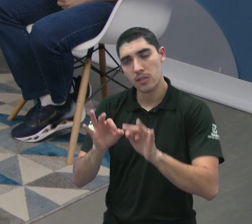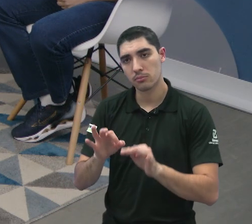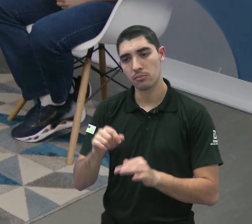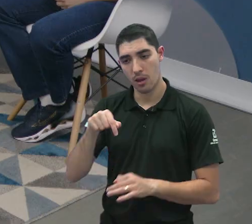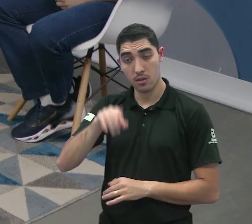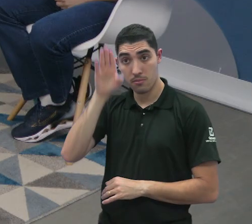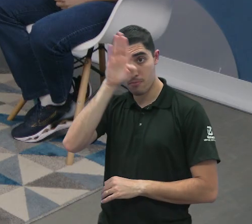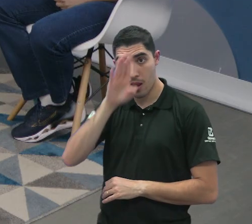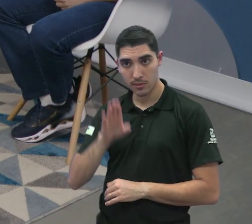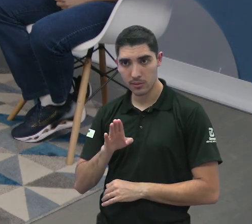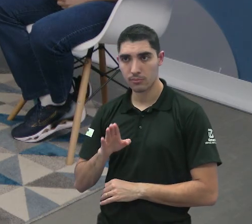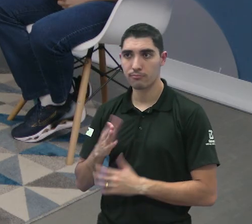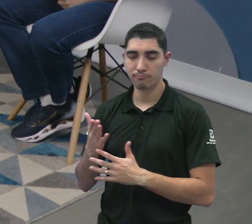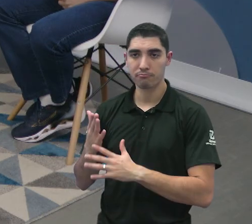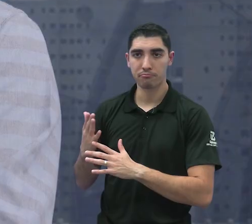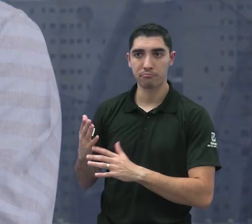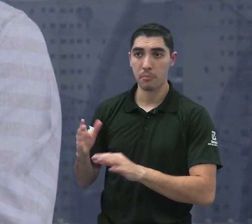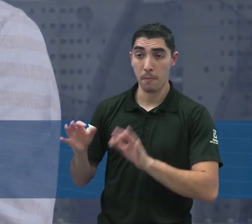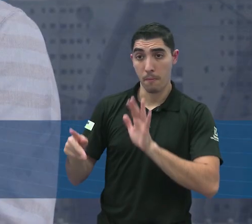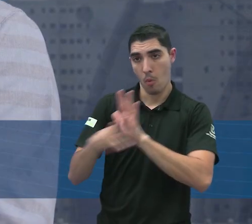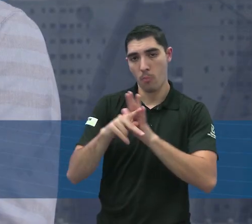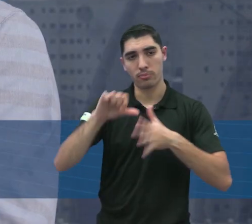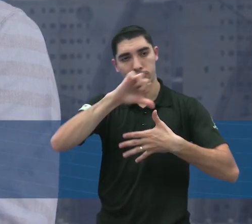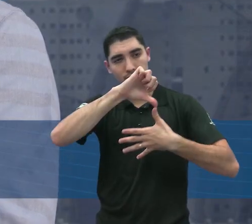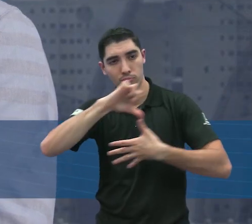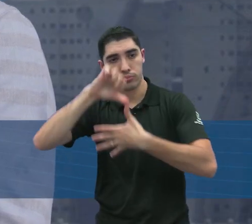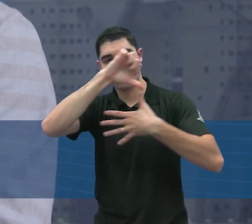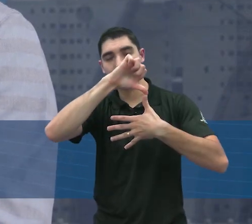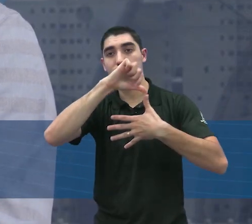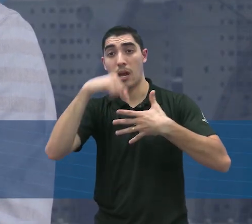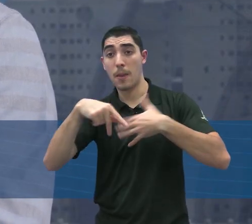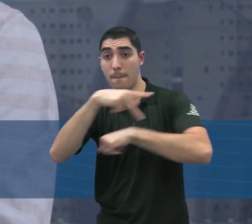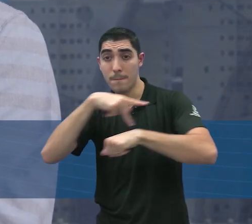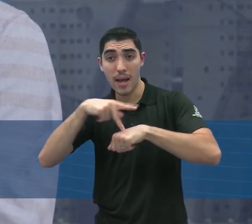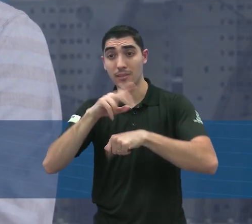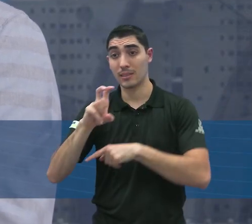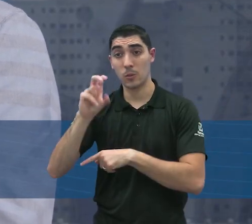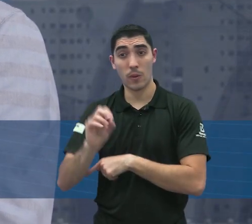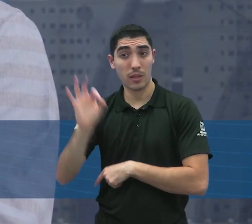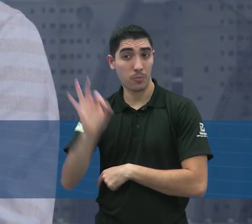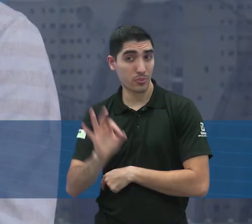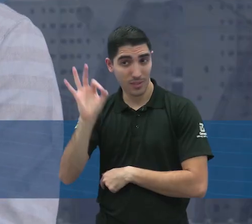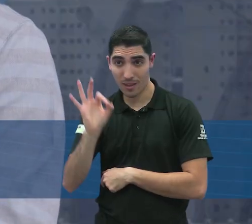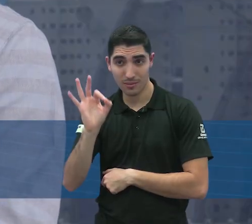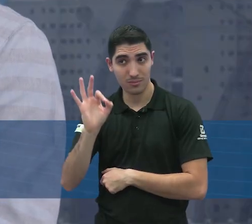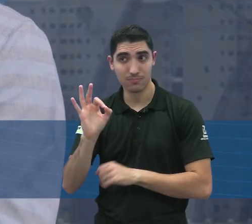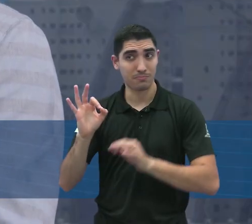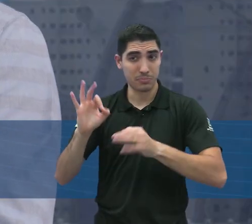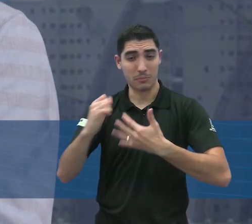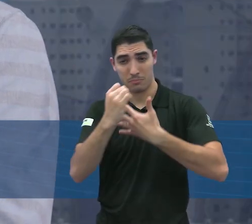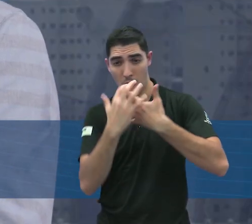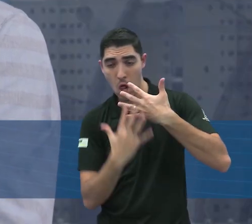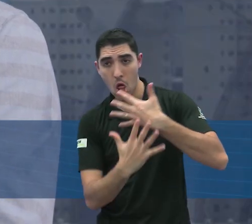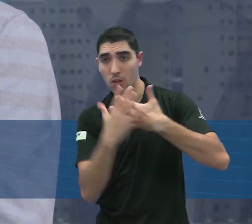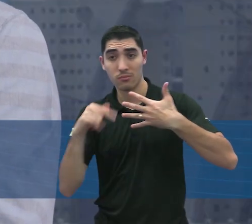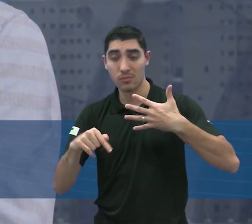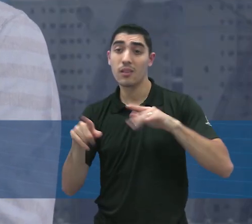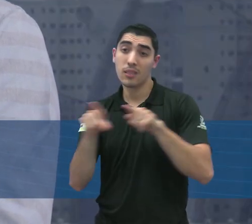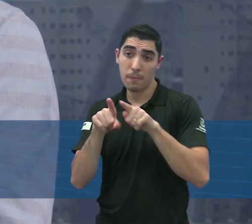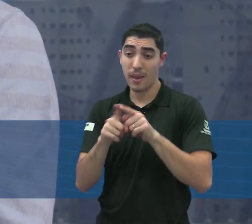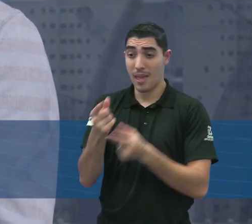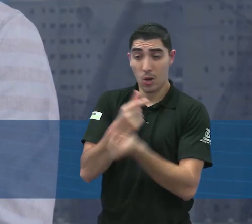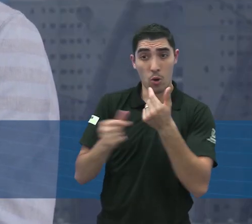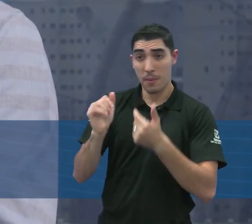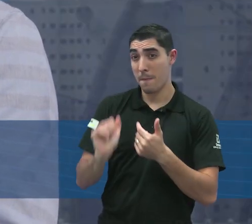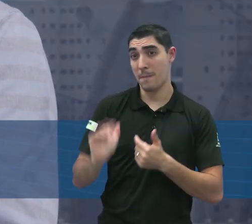responde por quase metade da população da América do Sul, é o país com a maior parte da economia, é quase metade do território. Então, assim, é um